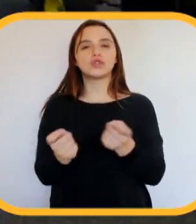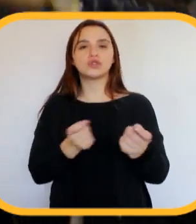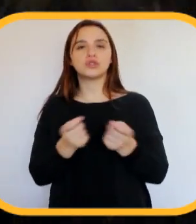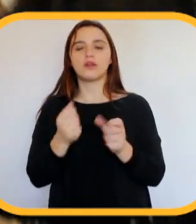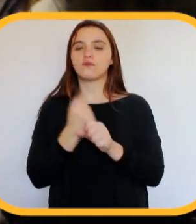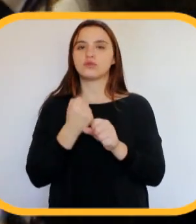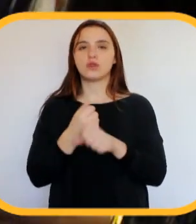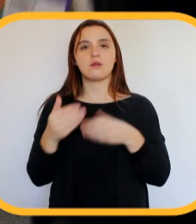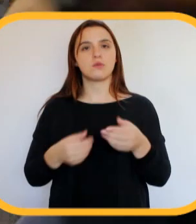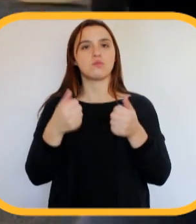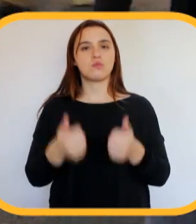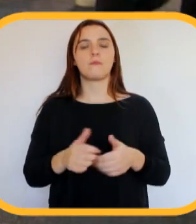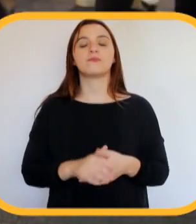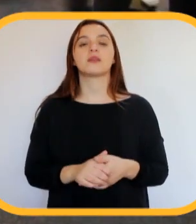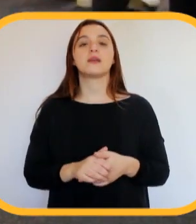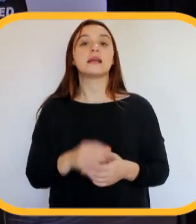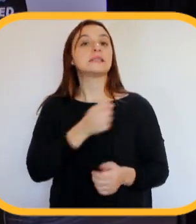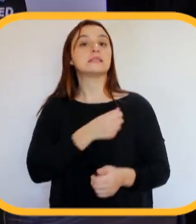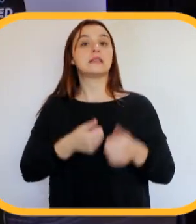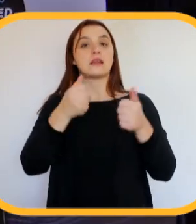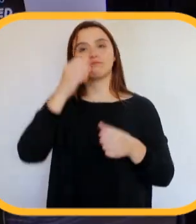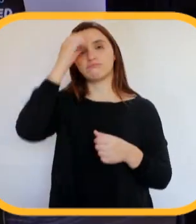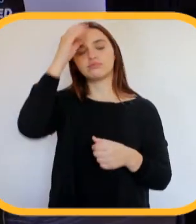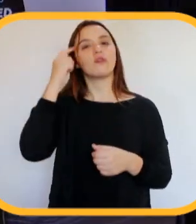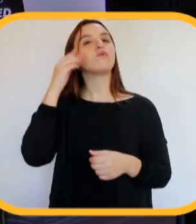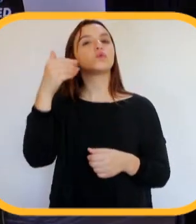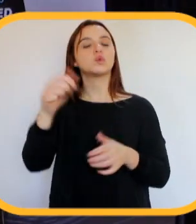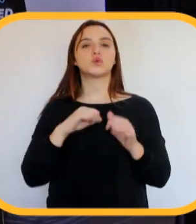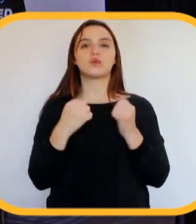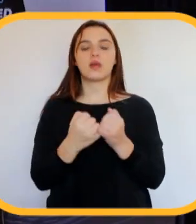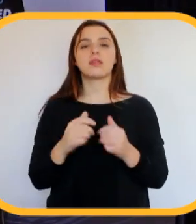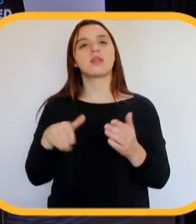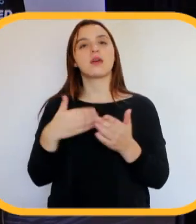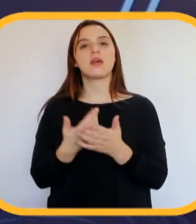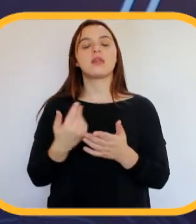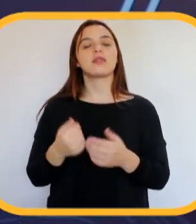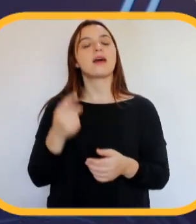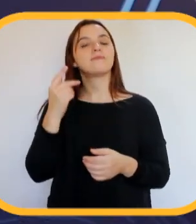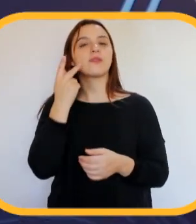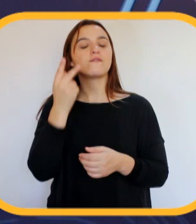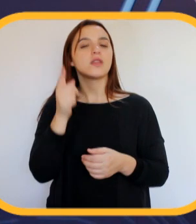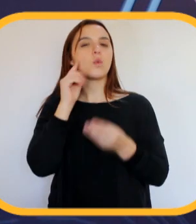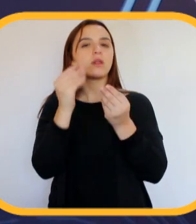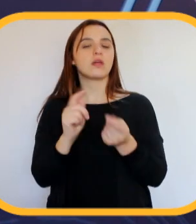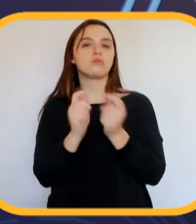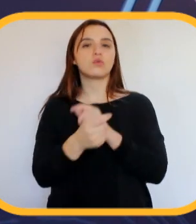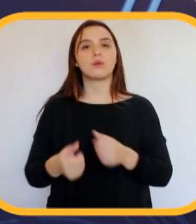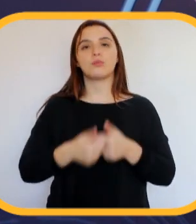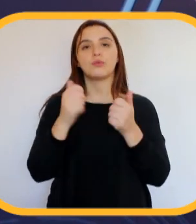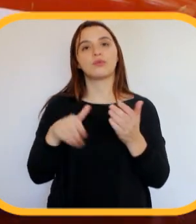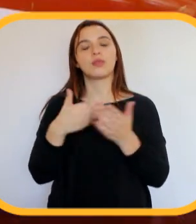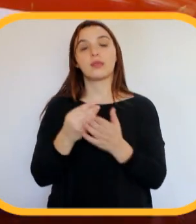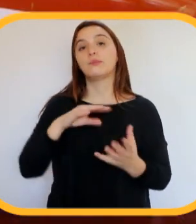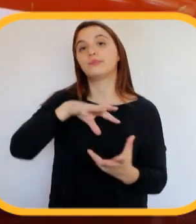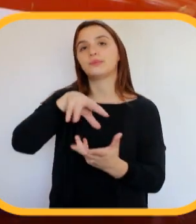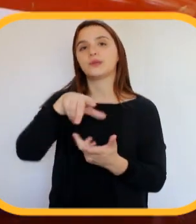o bom funcionamento dos serviços locais. As smart cities parecem ser o futuro das sociedades, melhoram a qualidade de vida dos cidadãos e contribuem